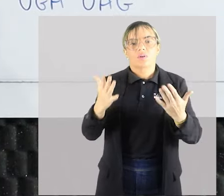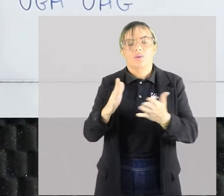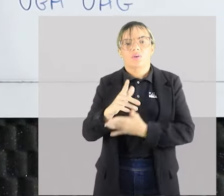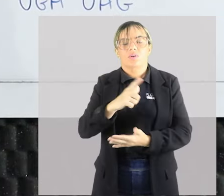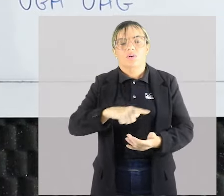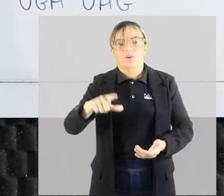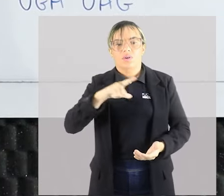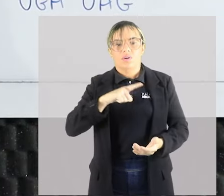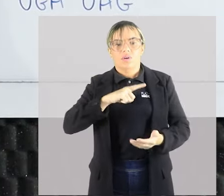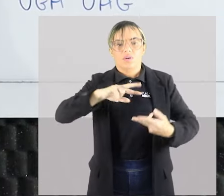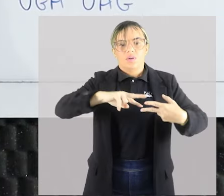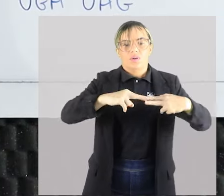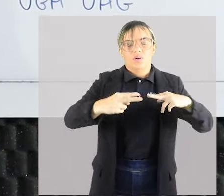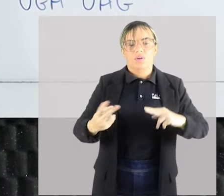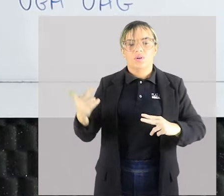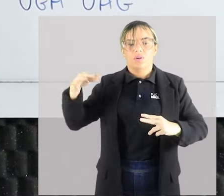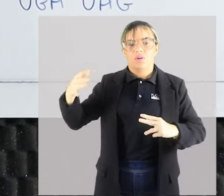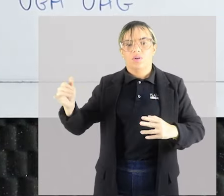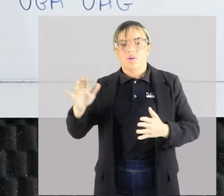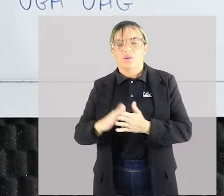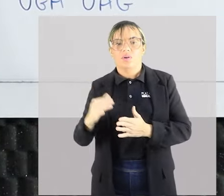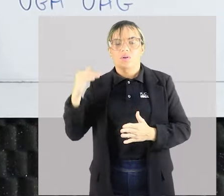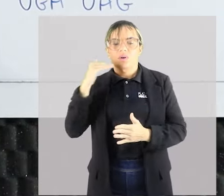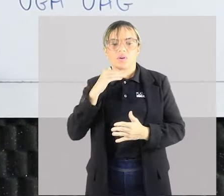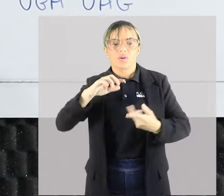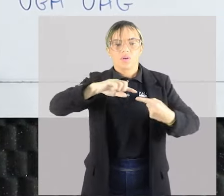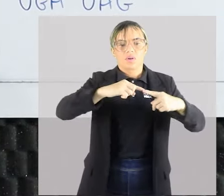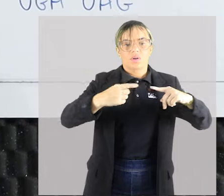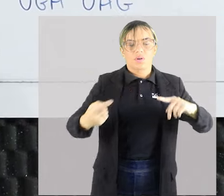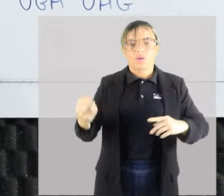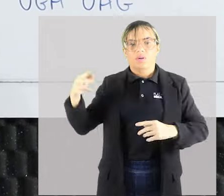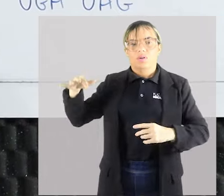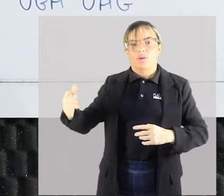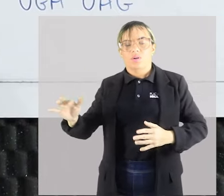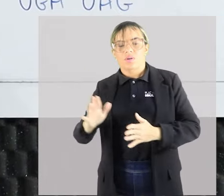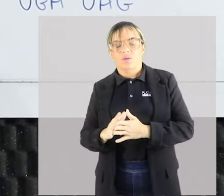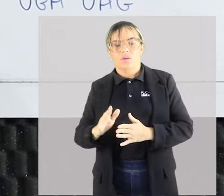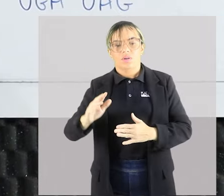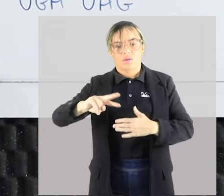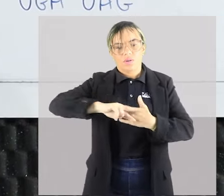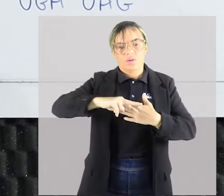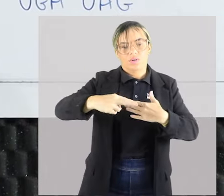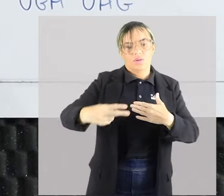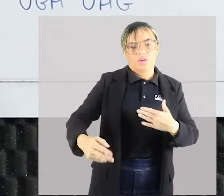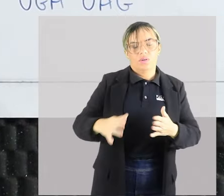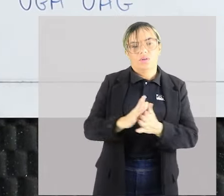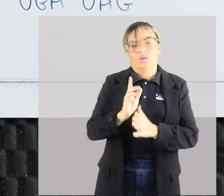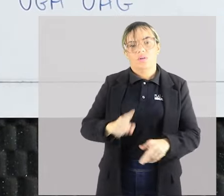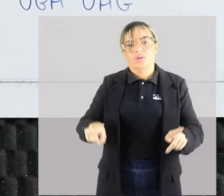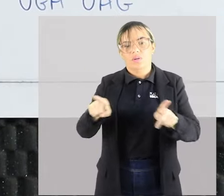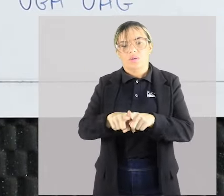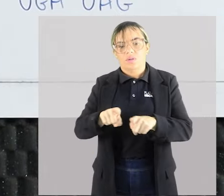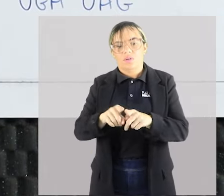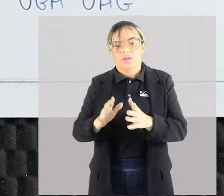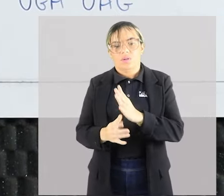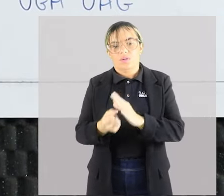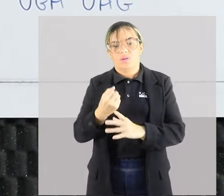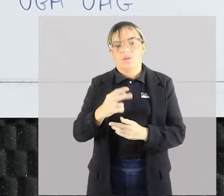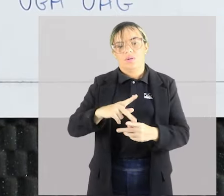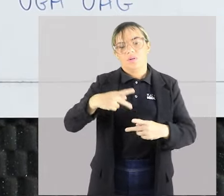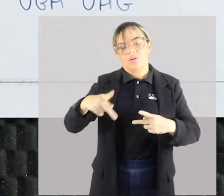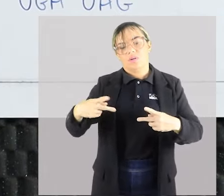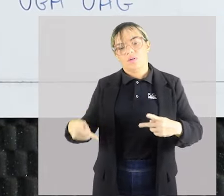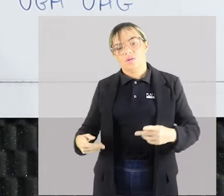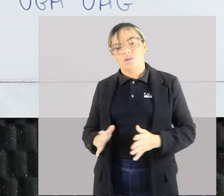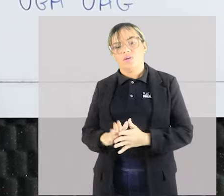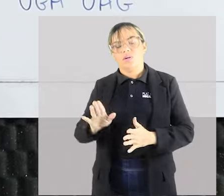seu DNA Vai acarretar um defeito no RNA e consequentemente um defeito na sua proteína